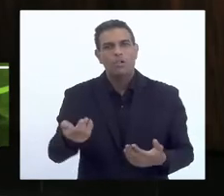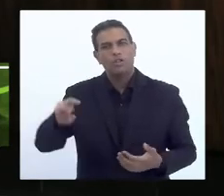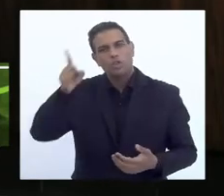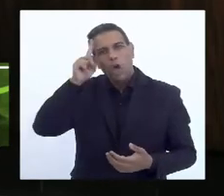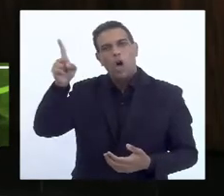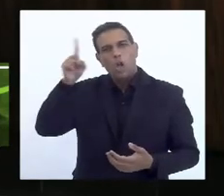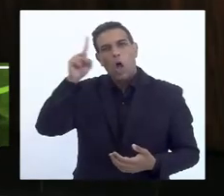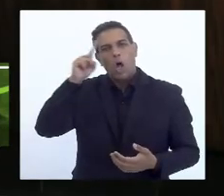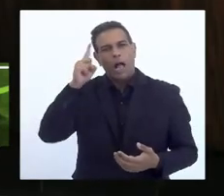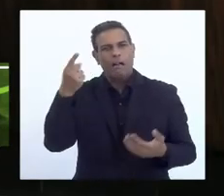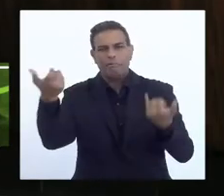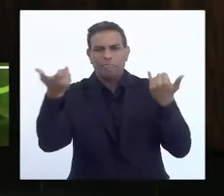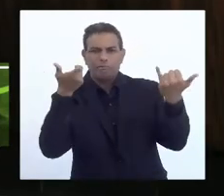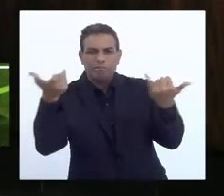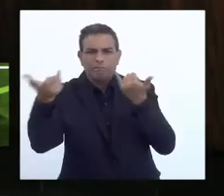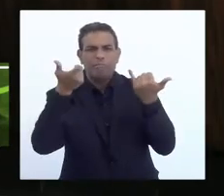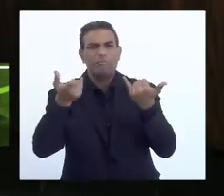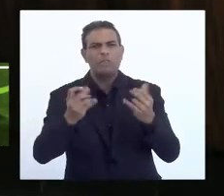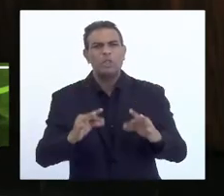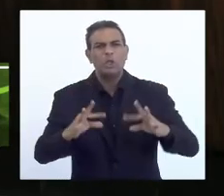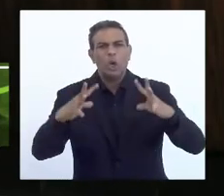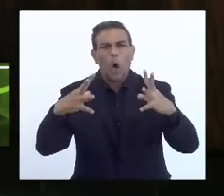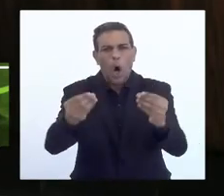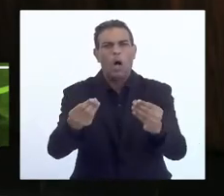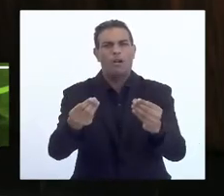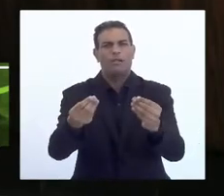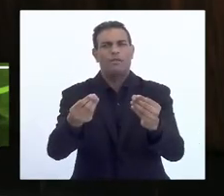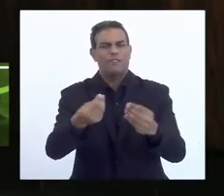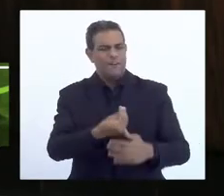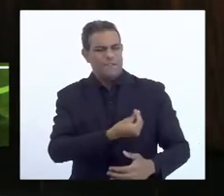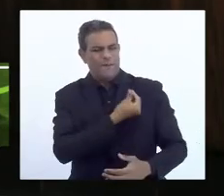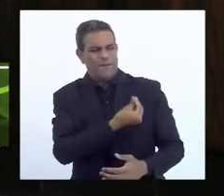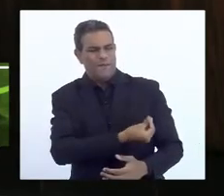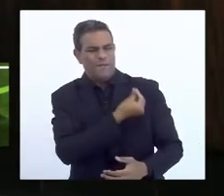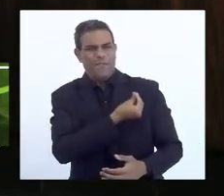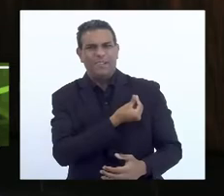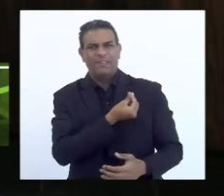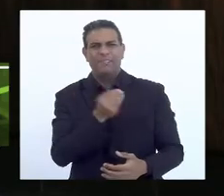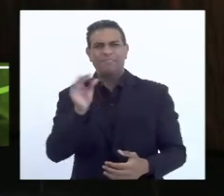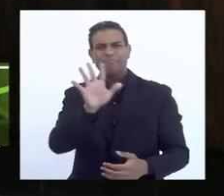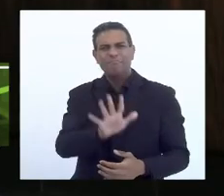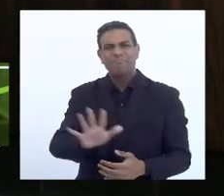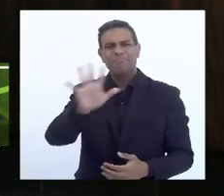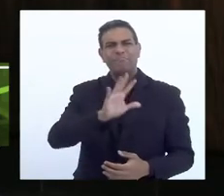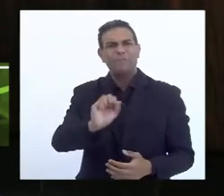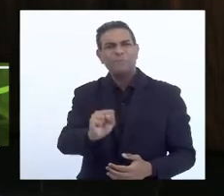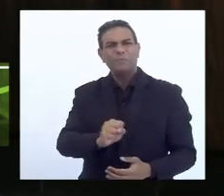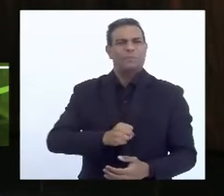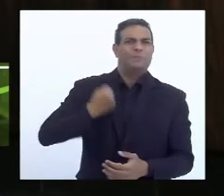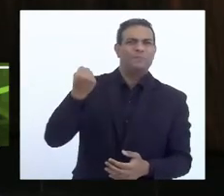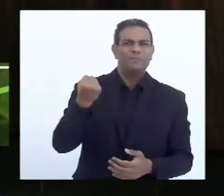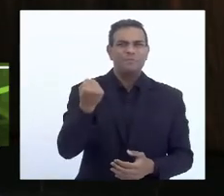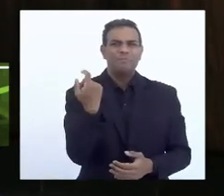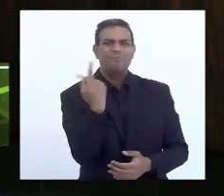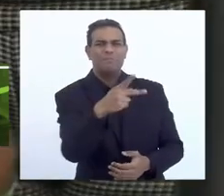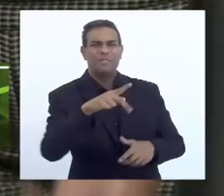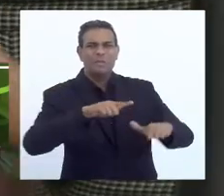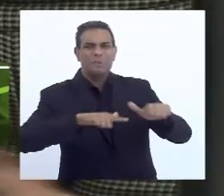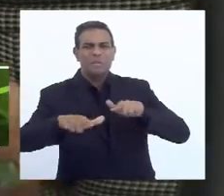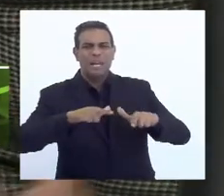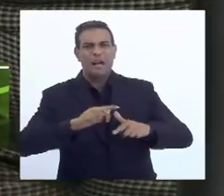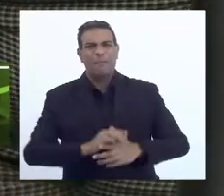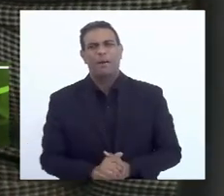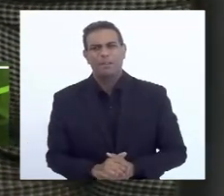ler comentários ofensivos e viver uma violência que chega no corpo no cotidiano do seu trabalho. É